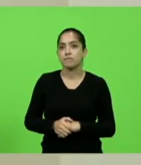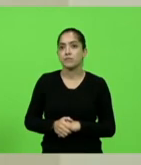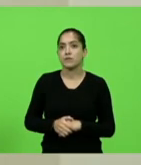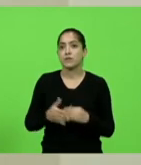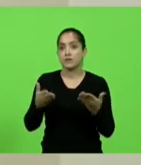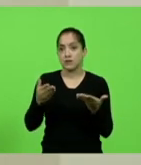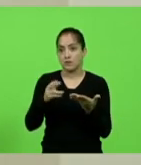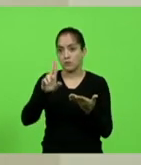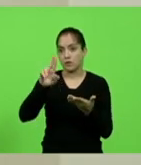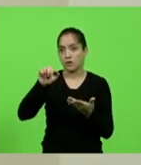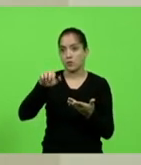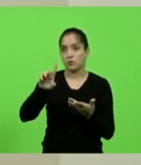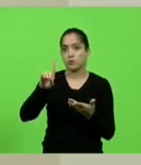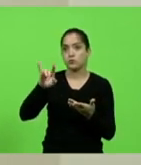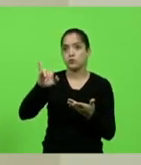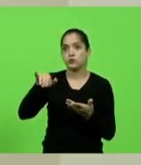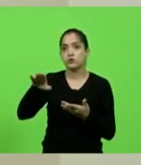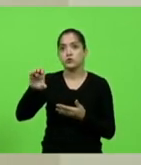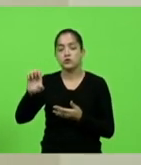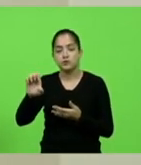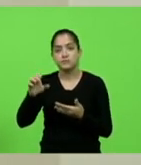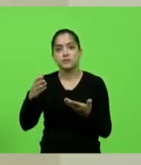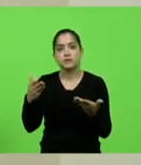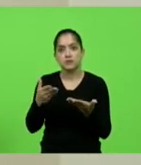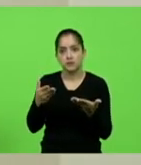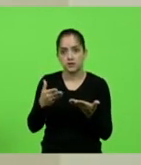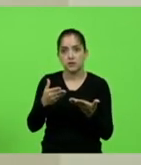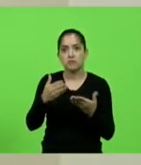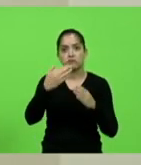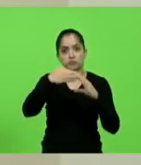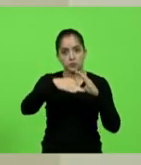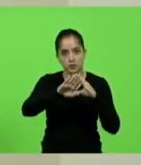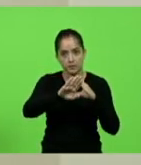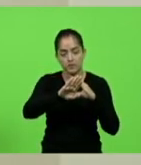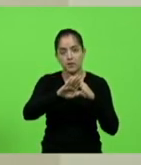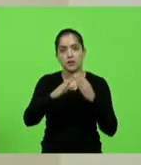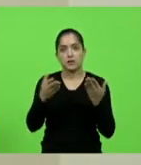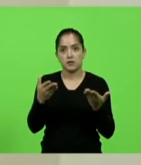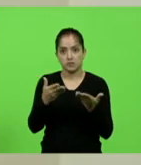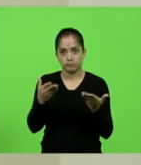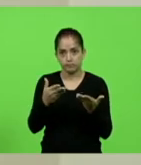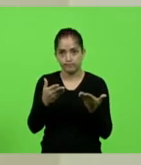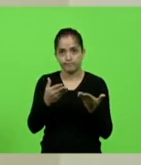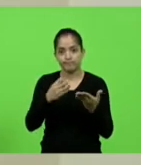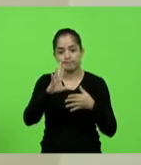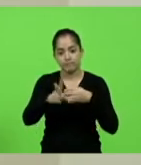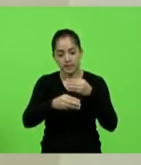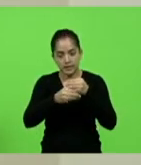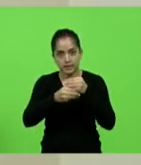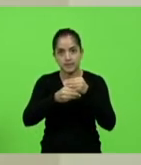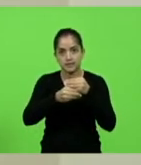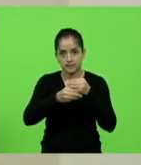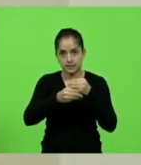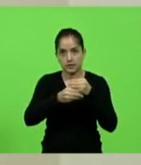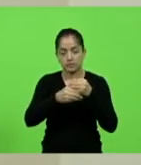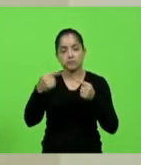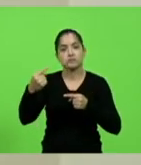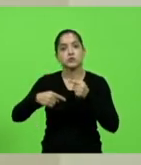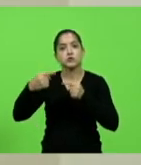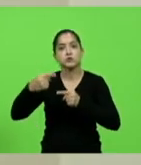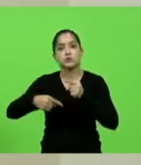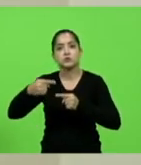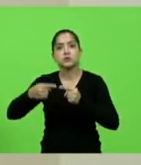Nacional, inclusive, eu encaminhei uma nota para que seja anexada após a discussão dessa